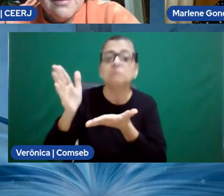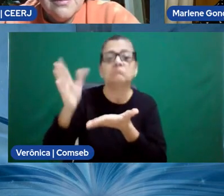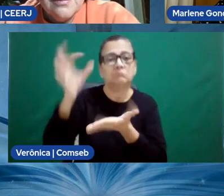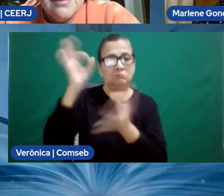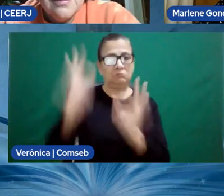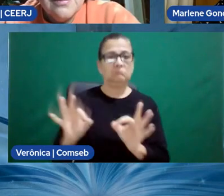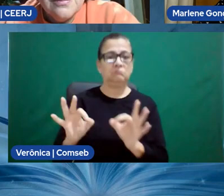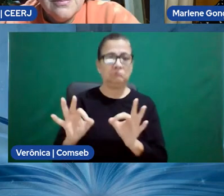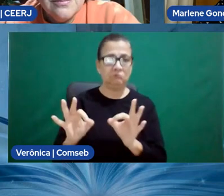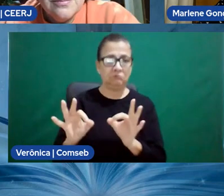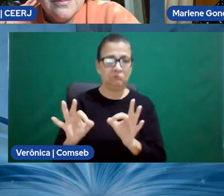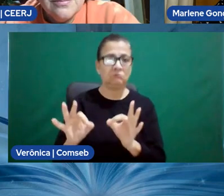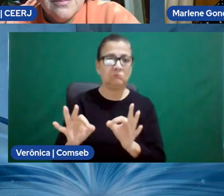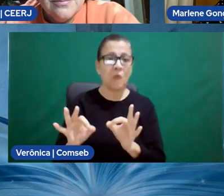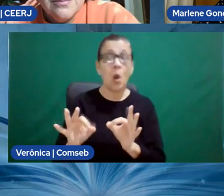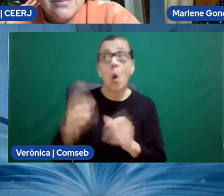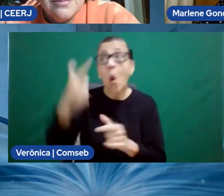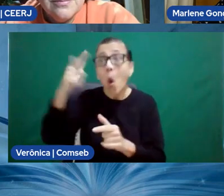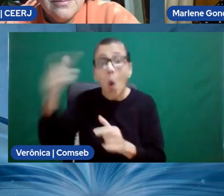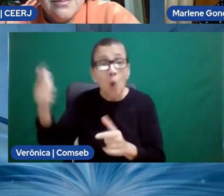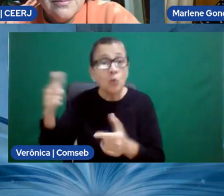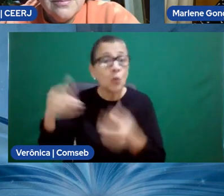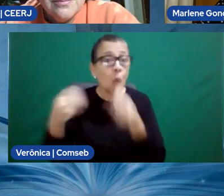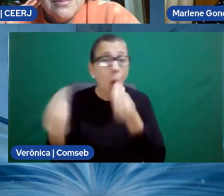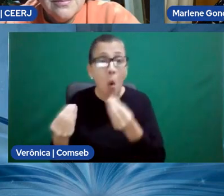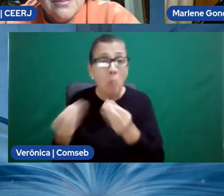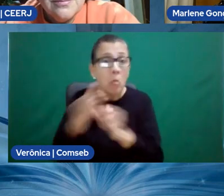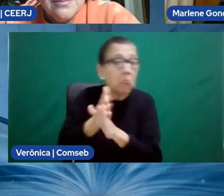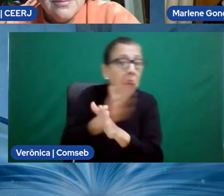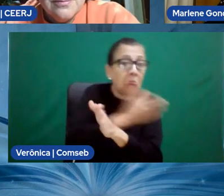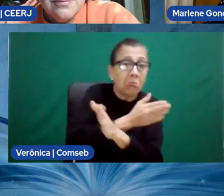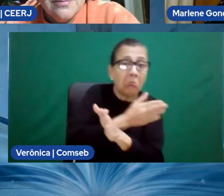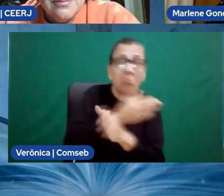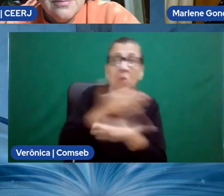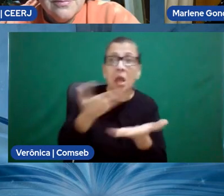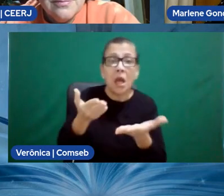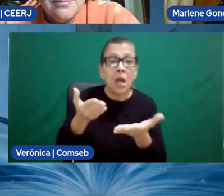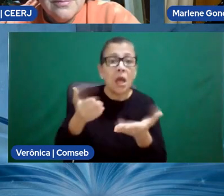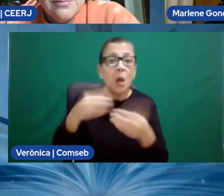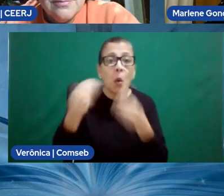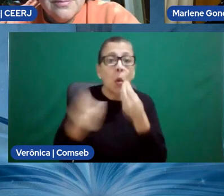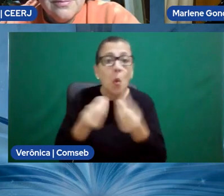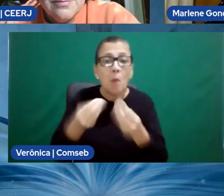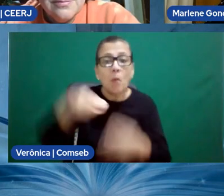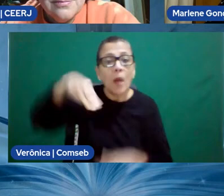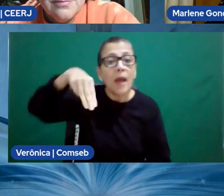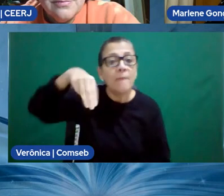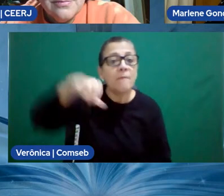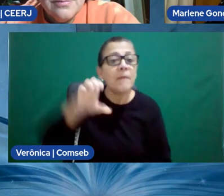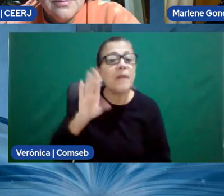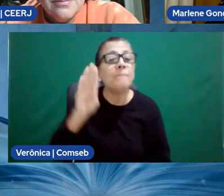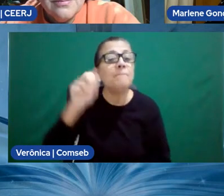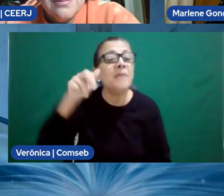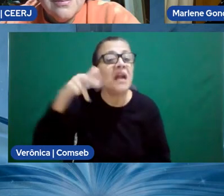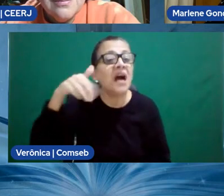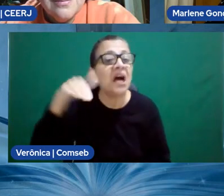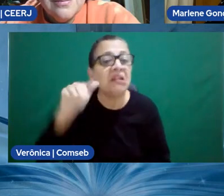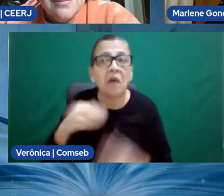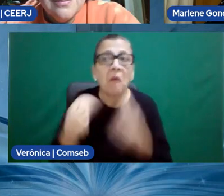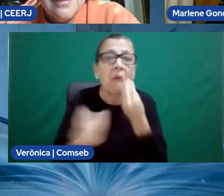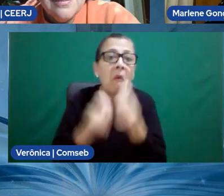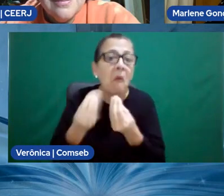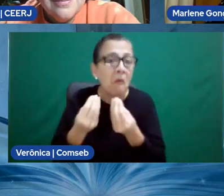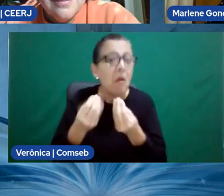mais, ninguém sabe como se formou a membrana. Há quem diga que até a argila favoreceria com a sua propriedade